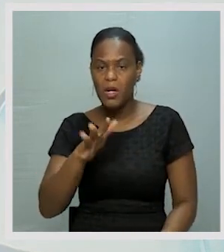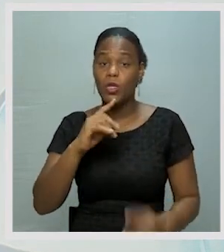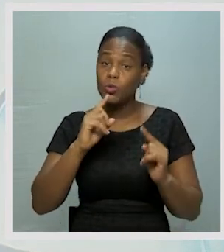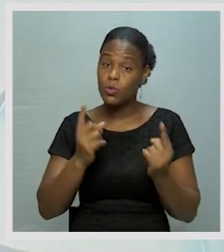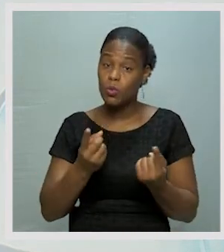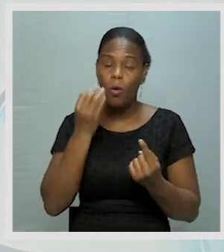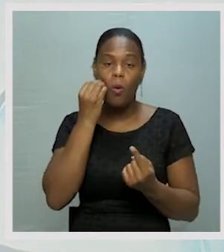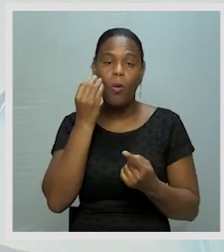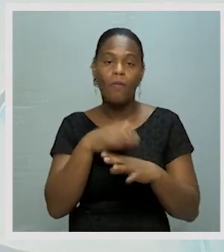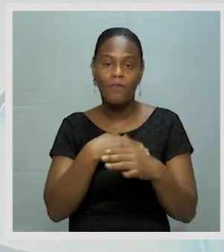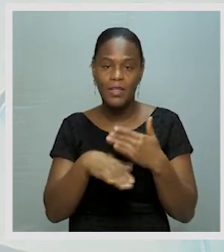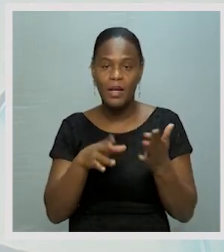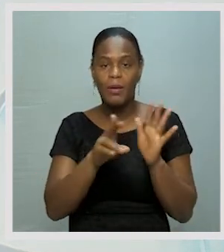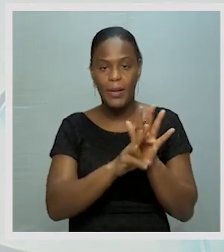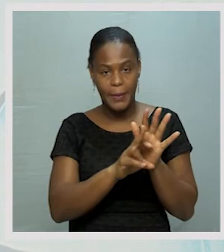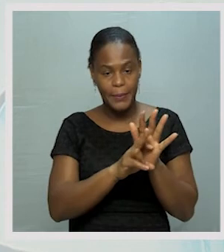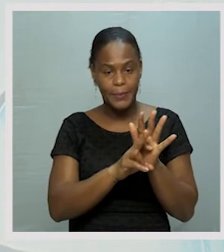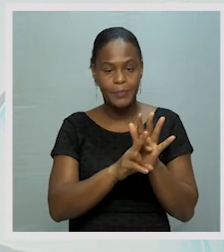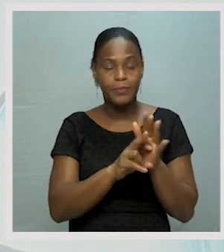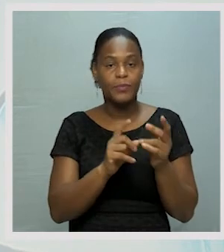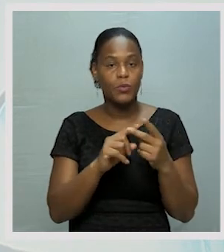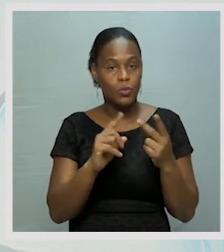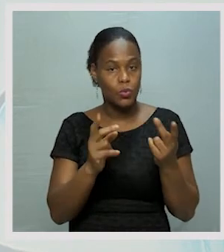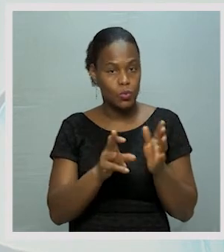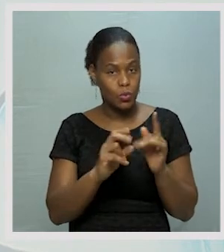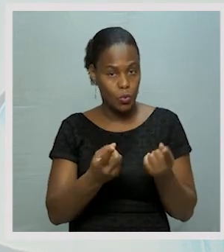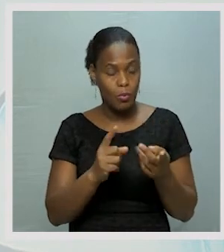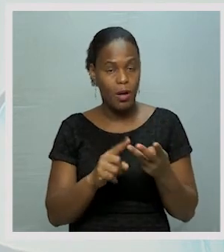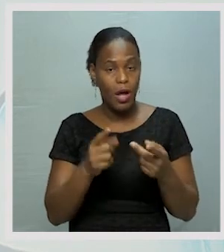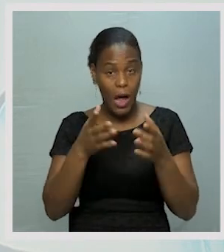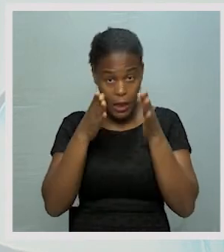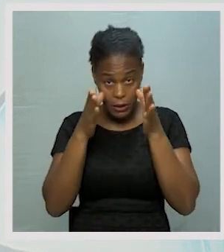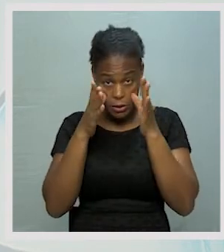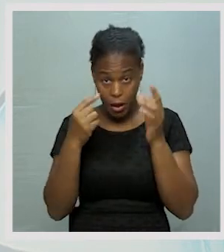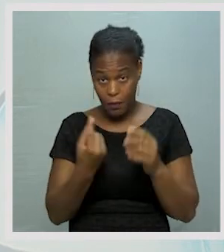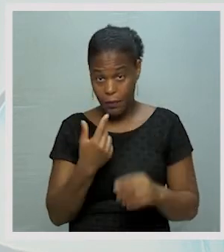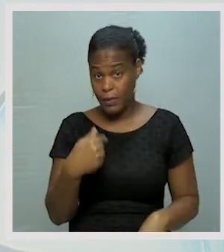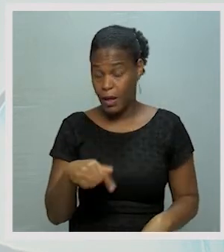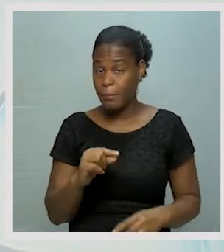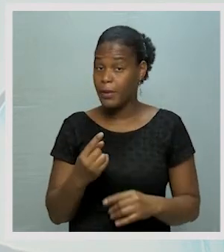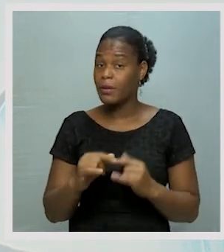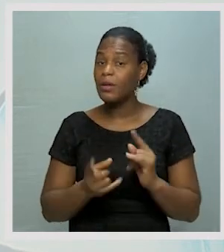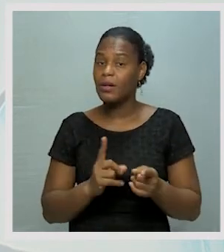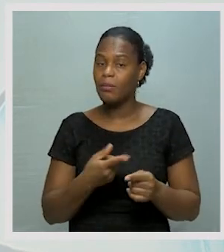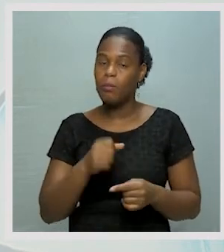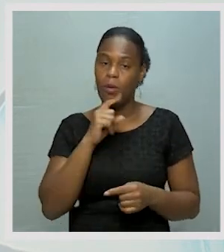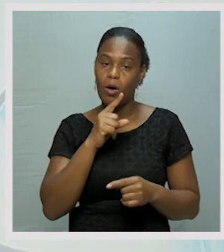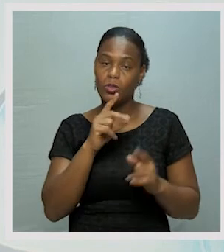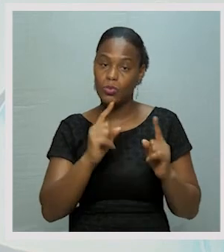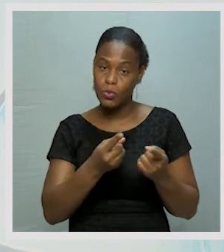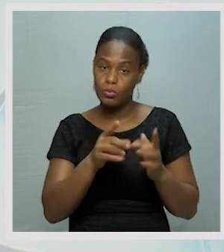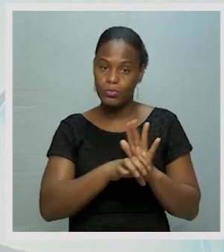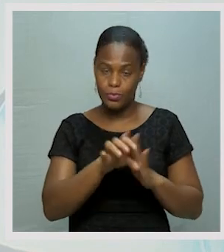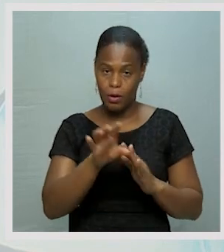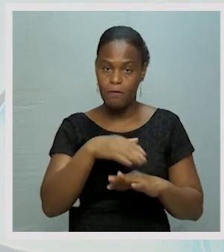fazer as regras do resumo, as atenções que nós devemos ter para que possamos fazer um resumo em condições. Porque às